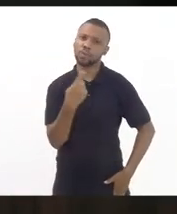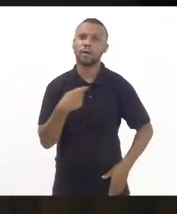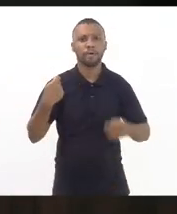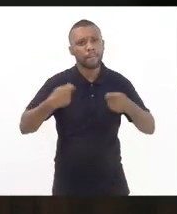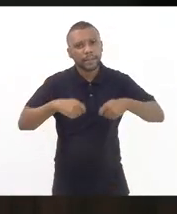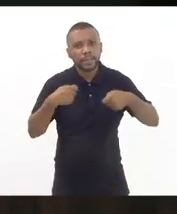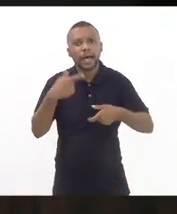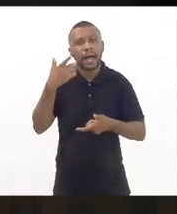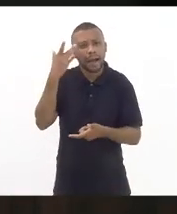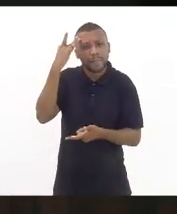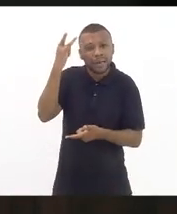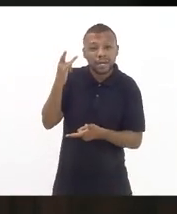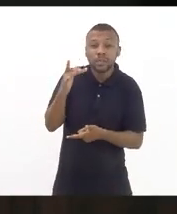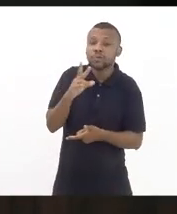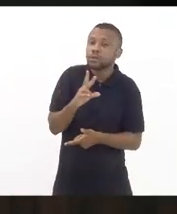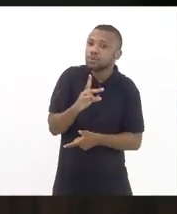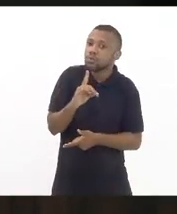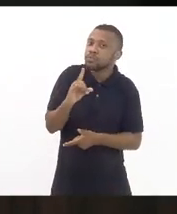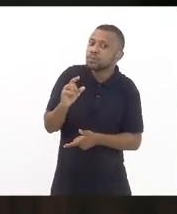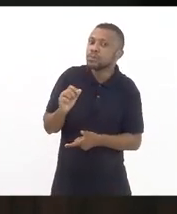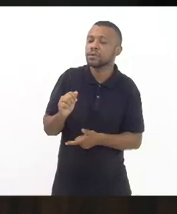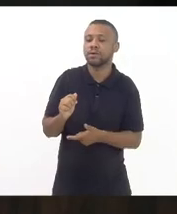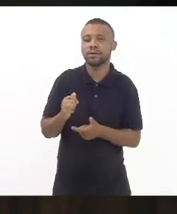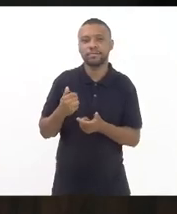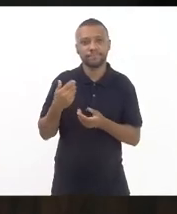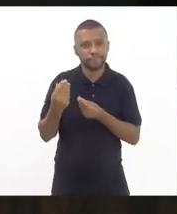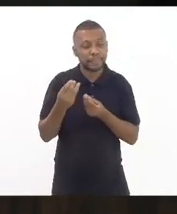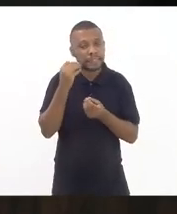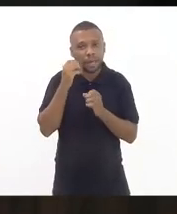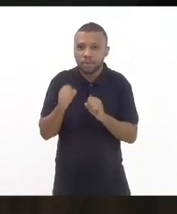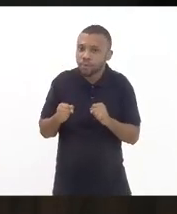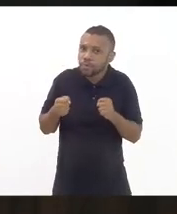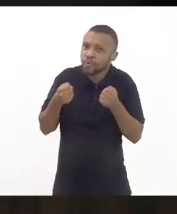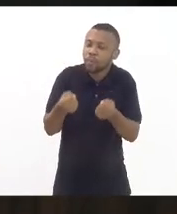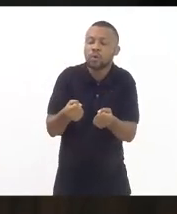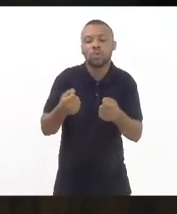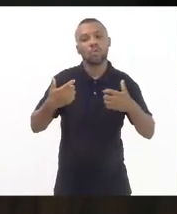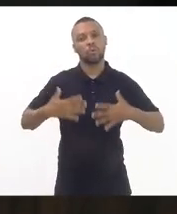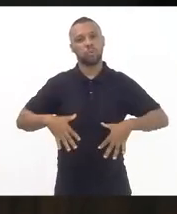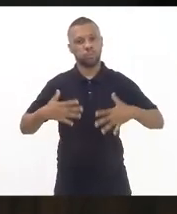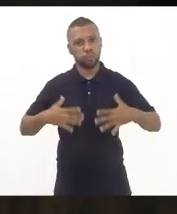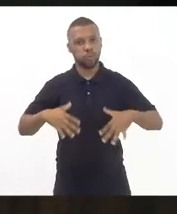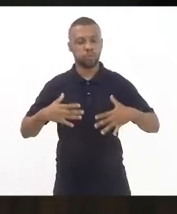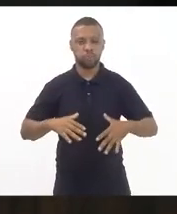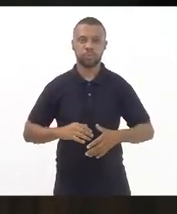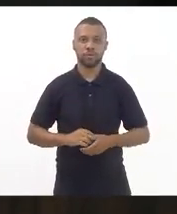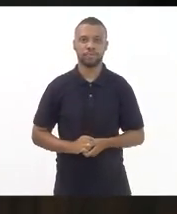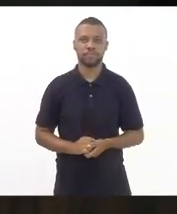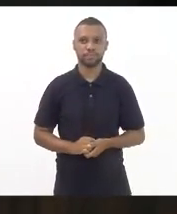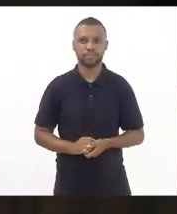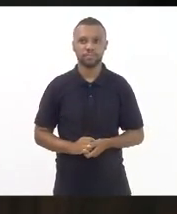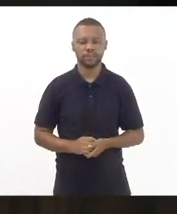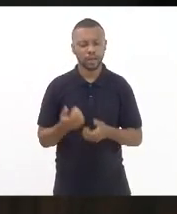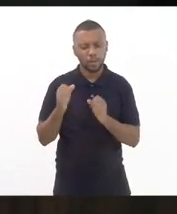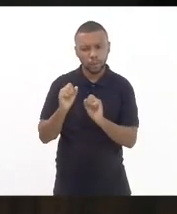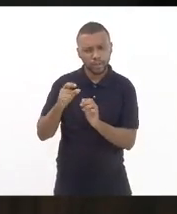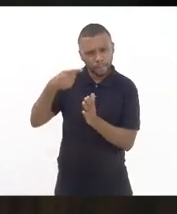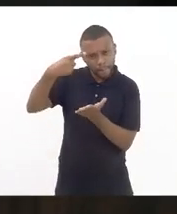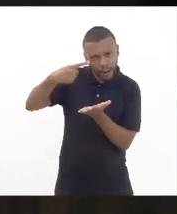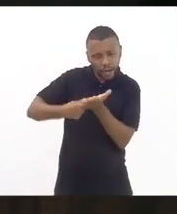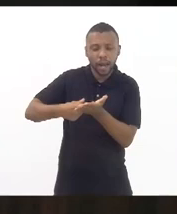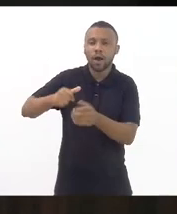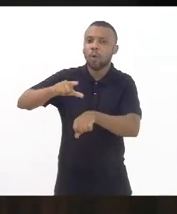amanhã, durante o dia, fazer um esforço grande para quem tenta... Ei, Márcio, poderia marcar uma hora aqui,